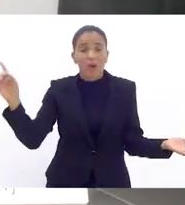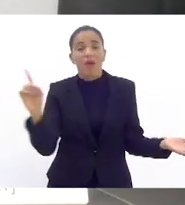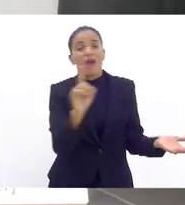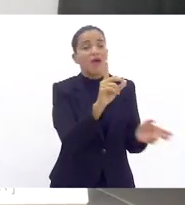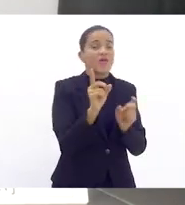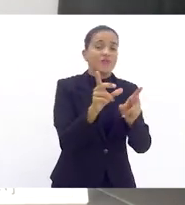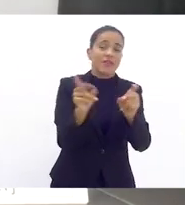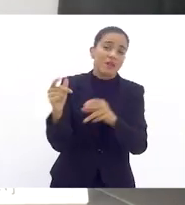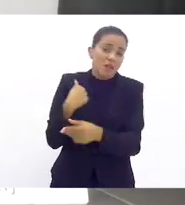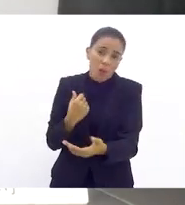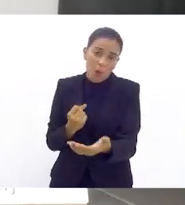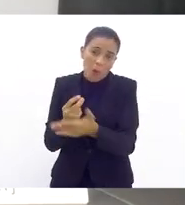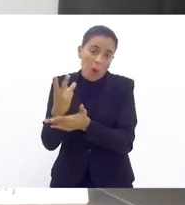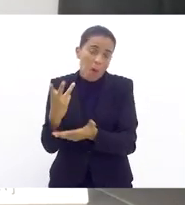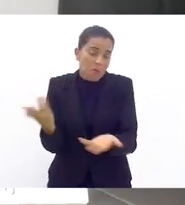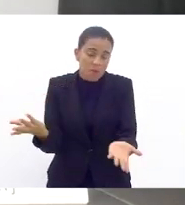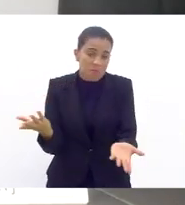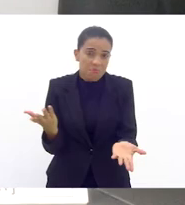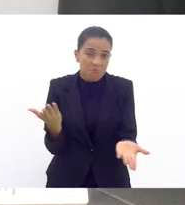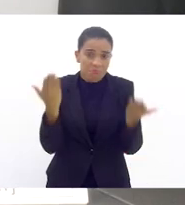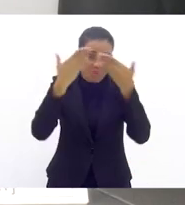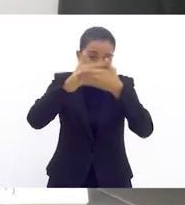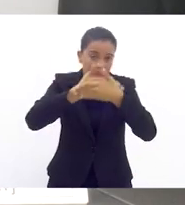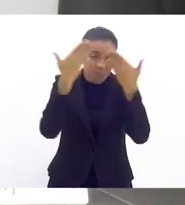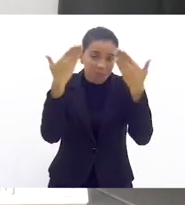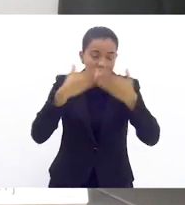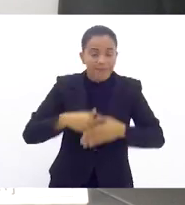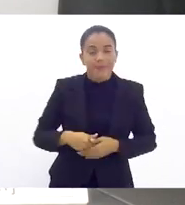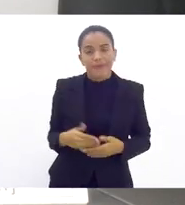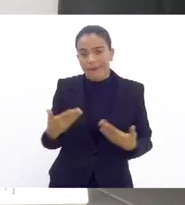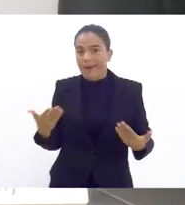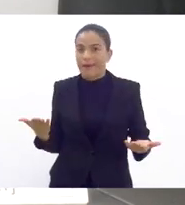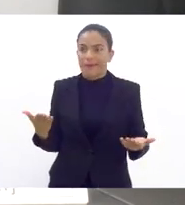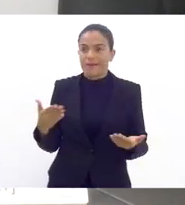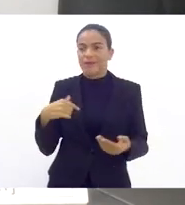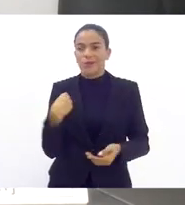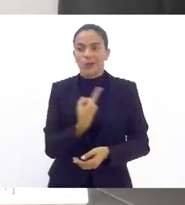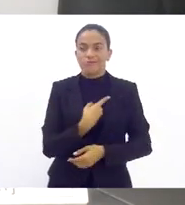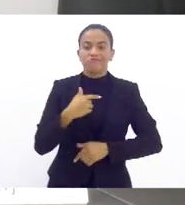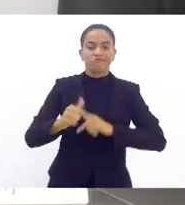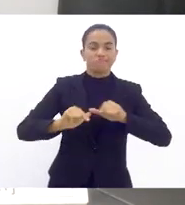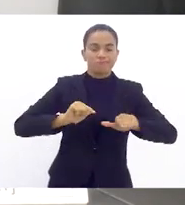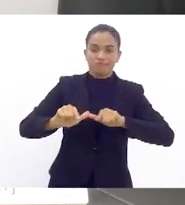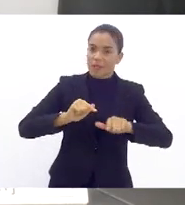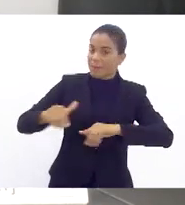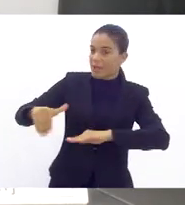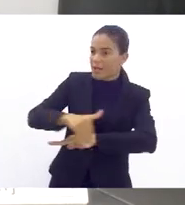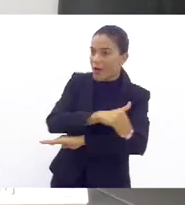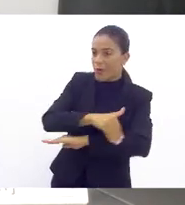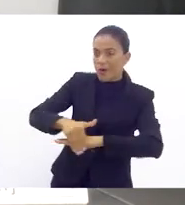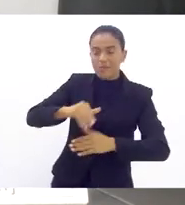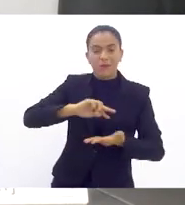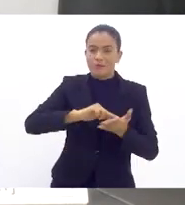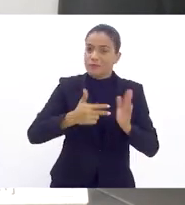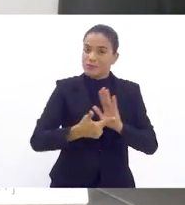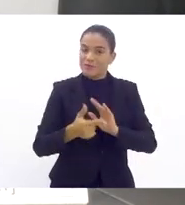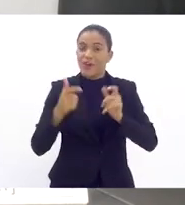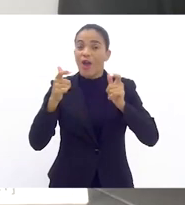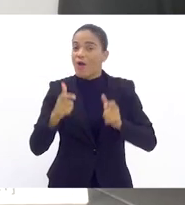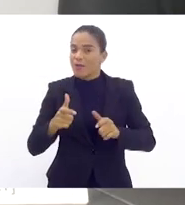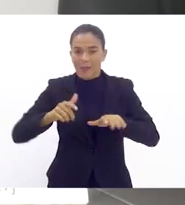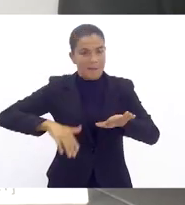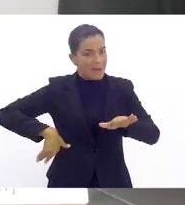esse é o negócio. Então, é uma coisa. E aí, sim, nós fizemos um trabalho na rua, mas isso não quer dizer que não esteja acontecendo na